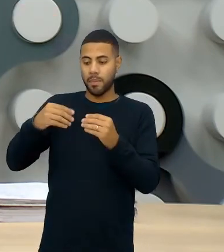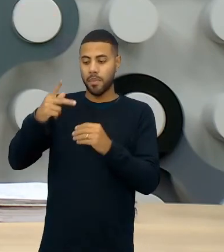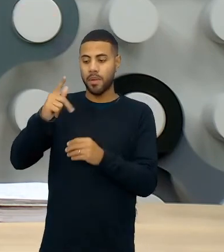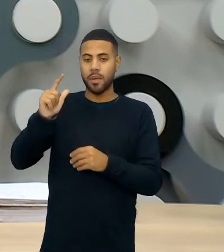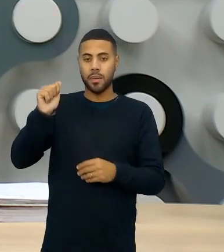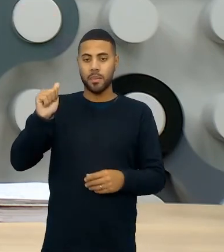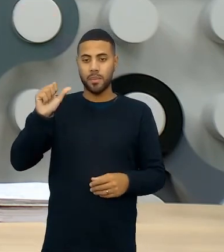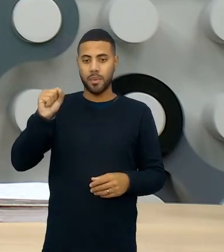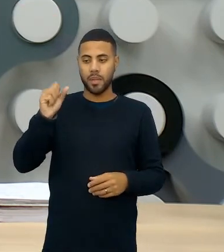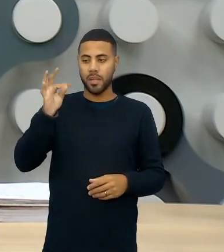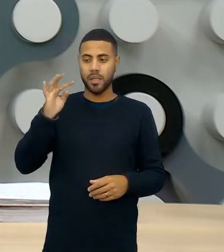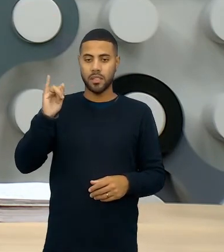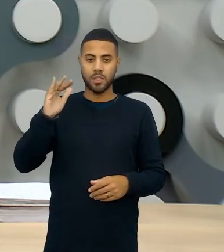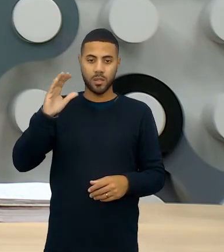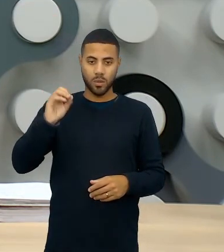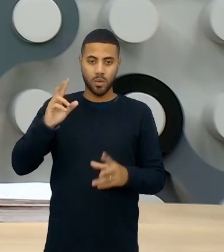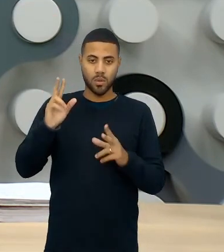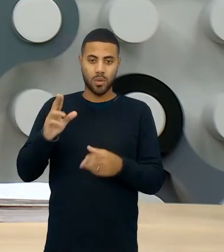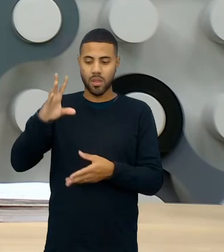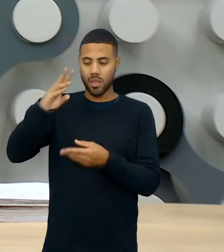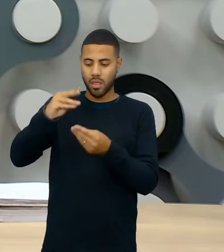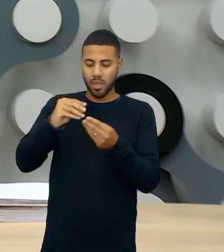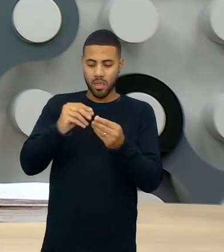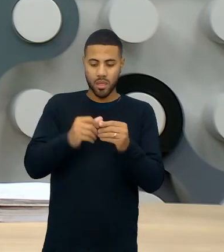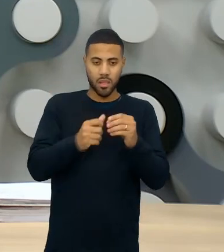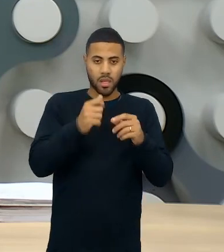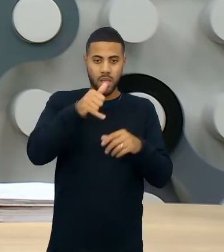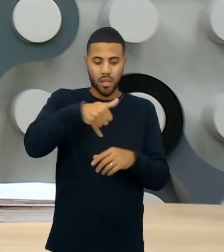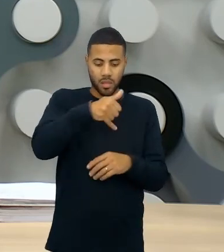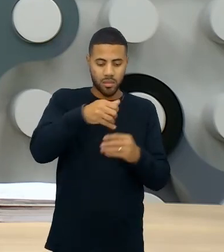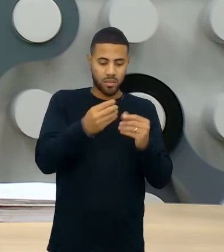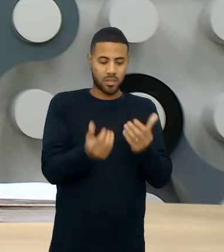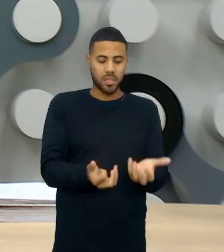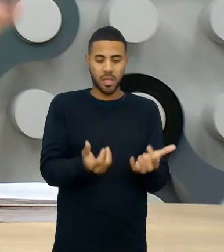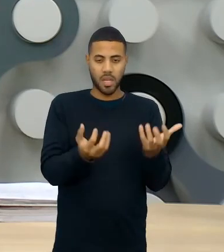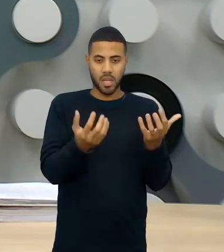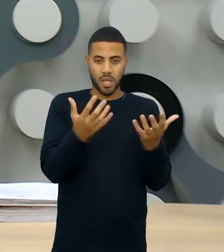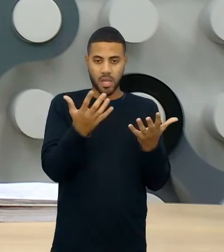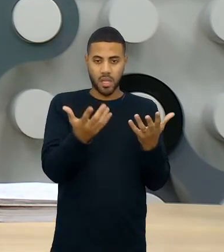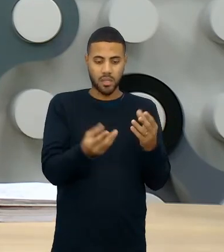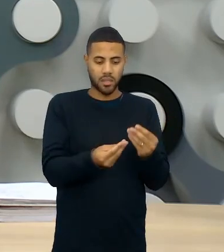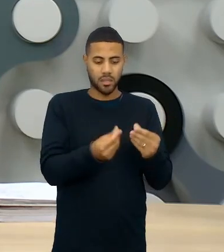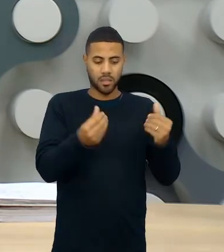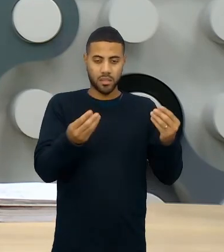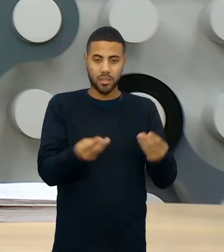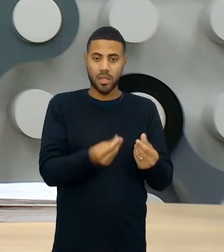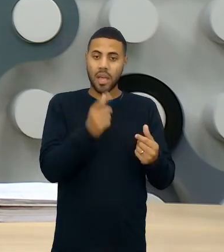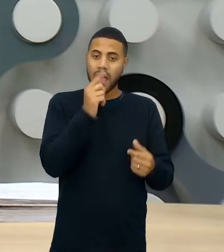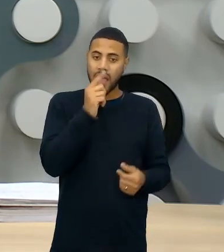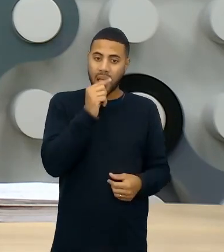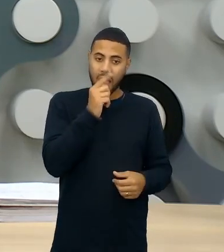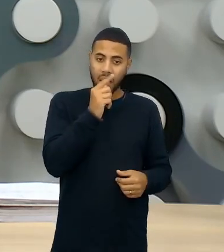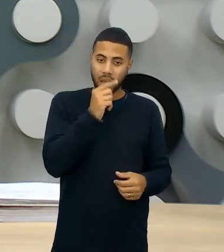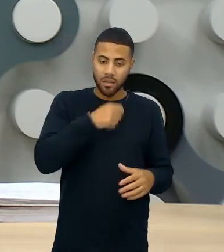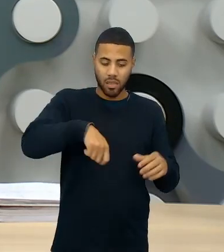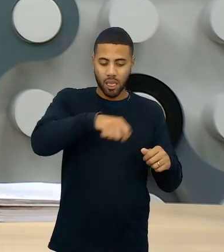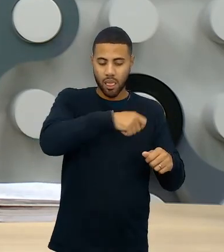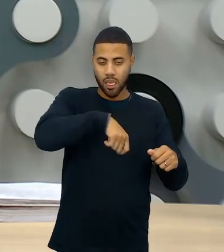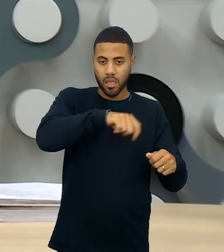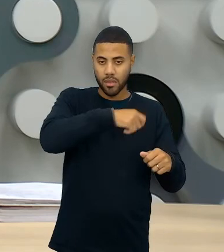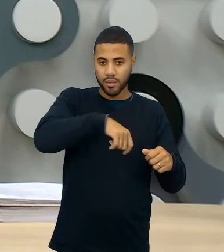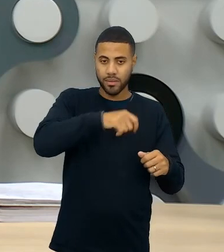derretido, né? Para formar ou outra garrafinha de plástico, ou vassoura, ou roupa, né?